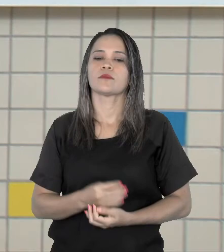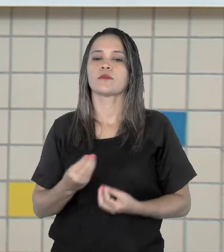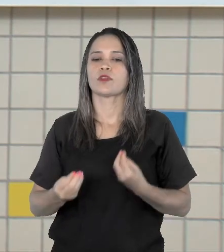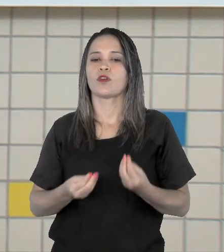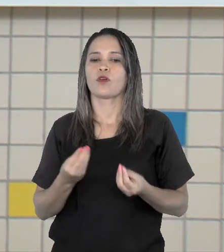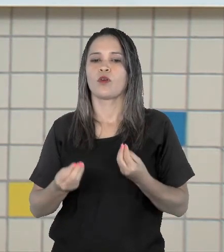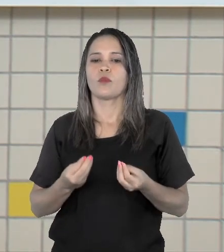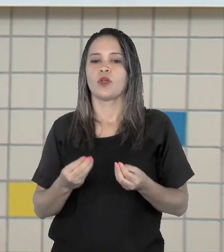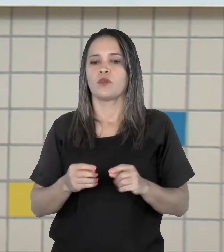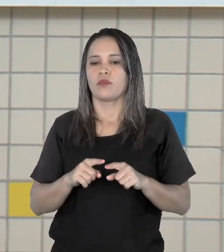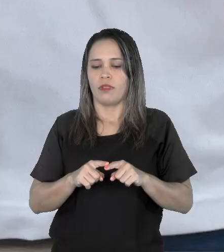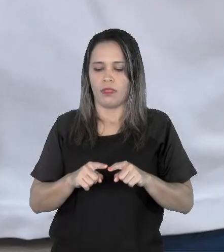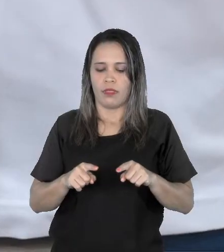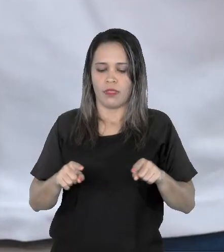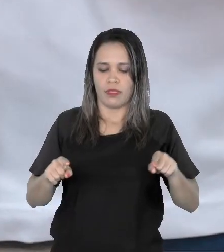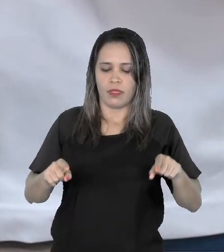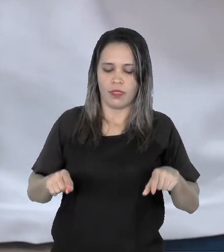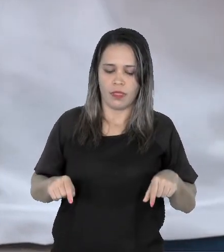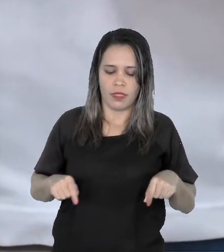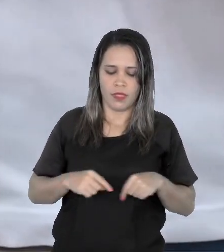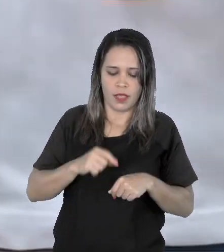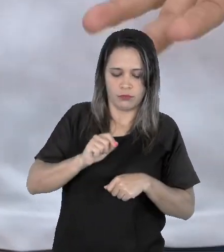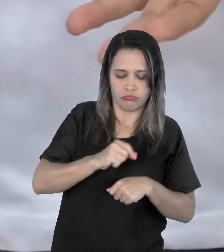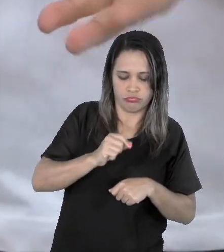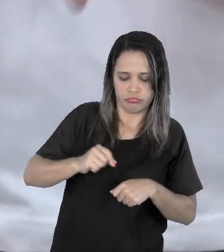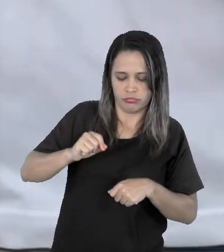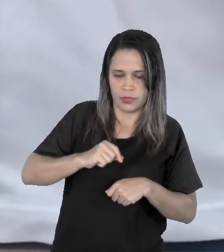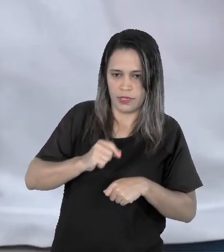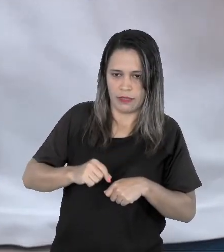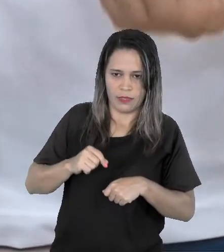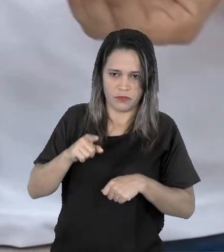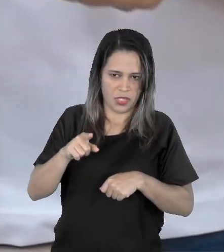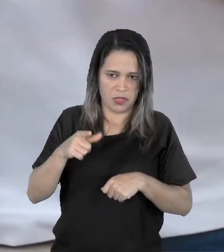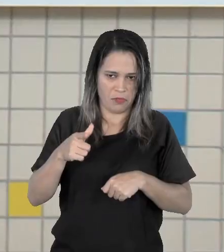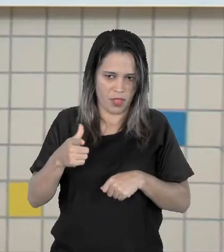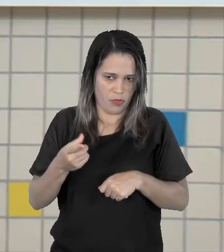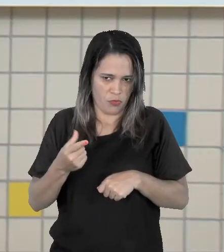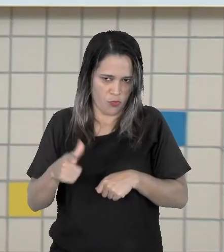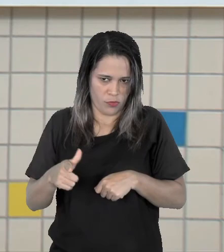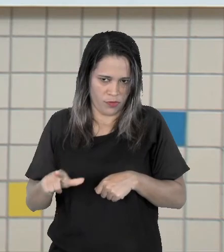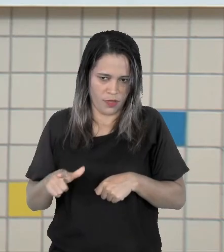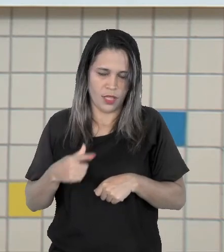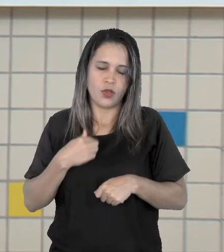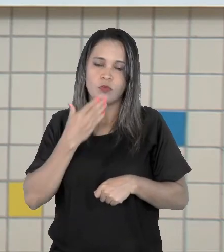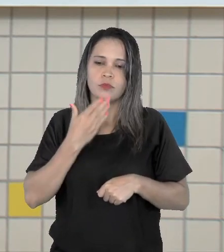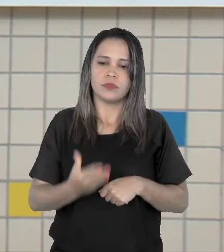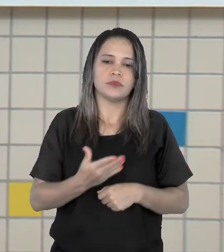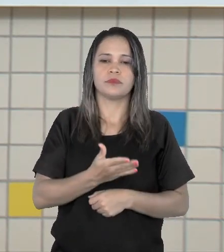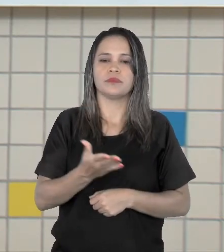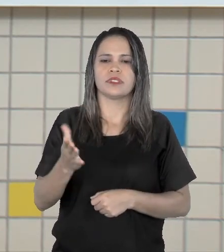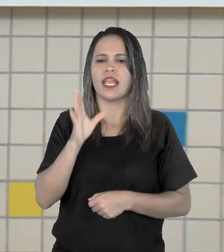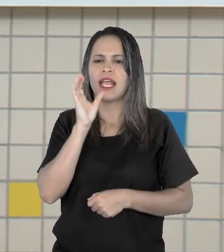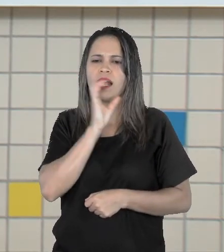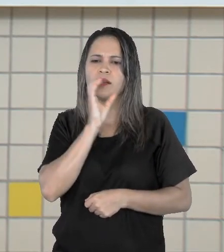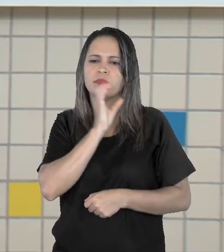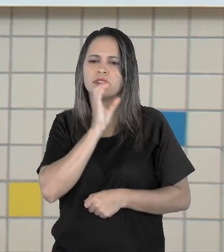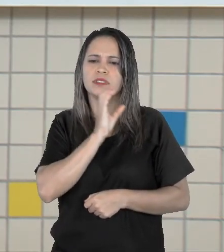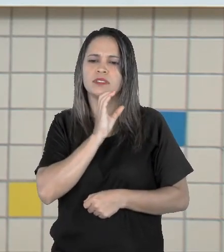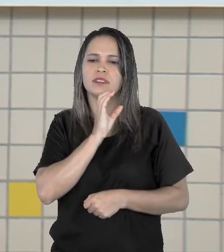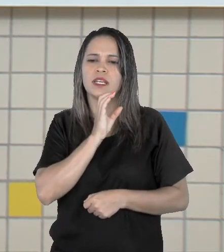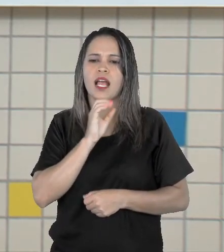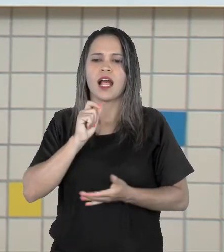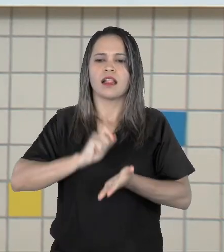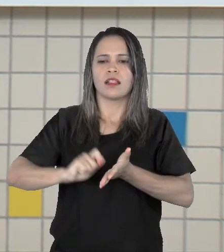trouxe cartelas e não tem como vocês terem cartela, eu vou pedir para vocês, rapidinho aí,